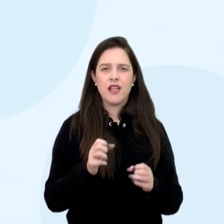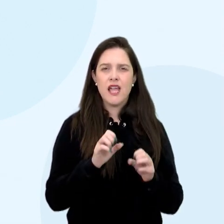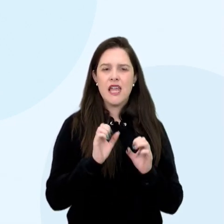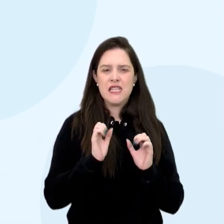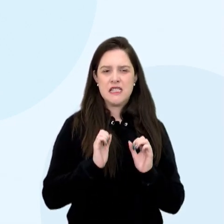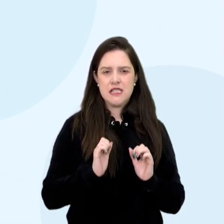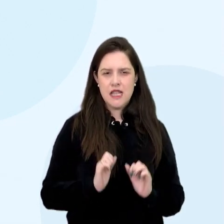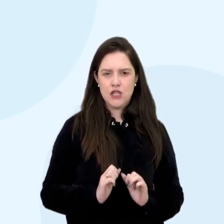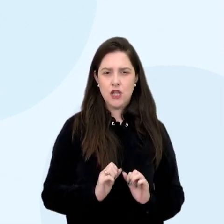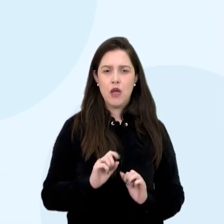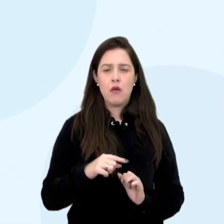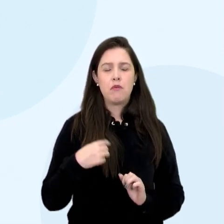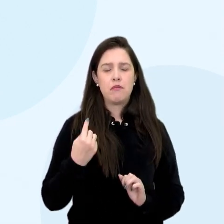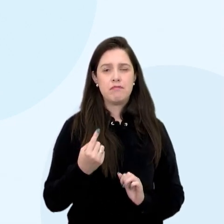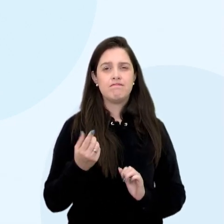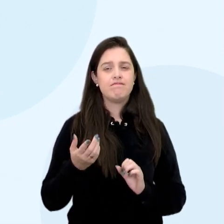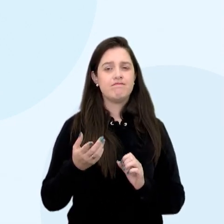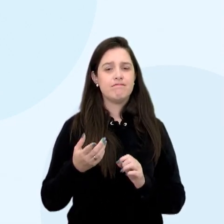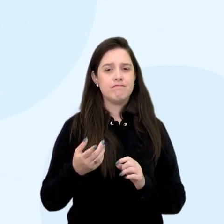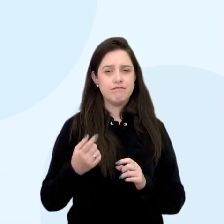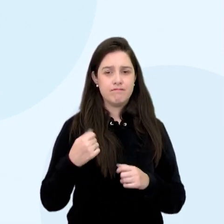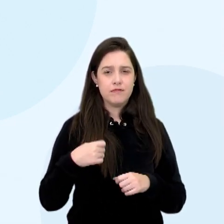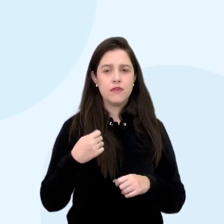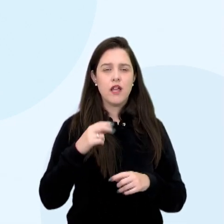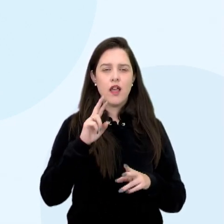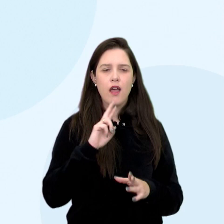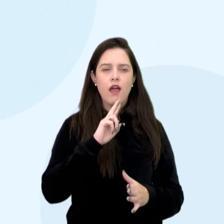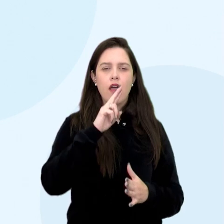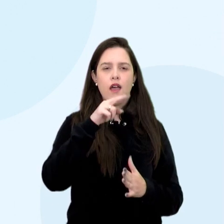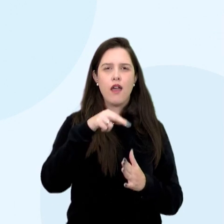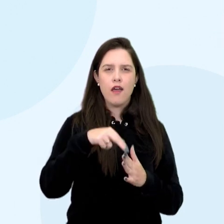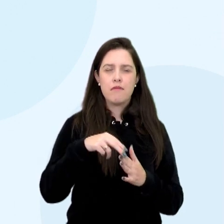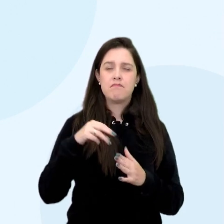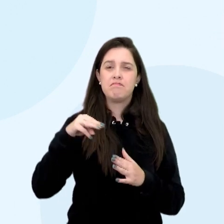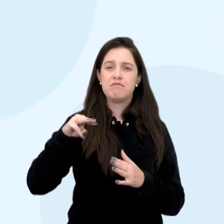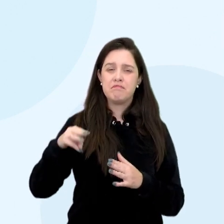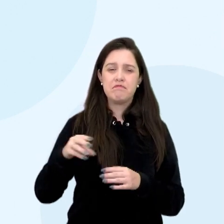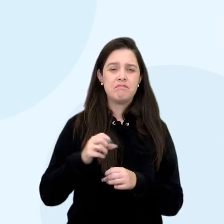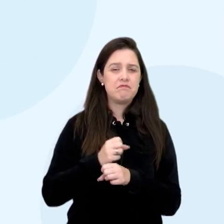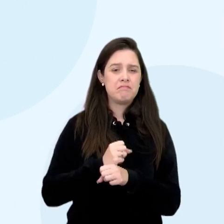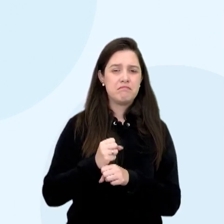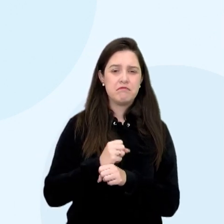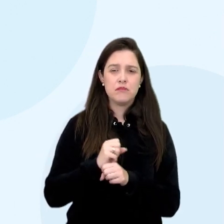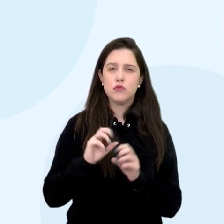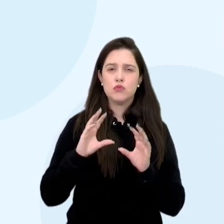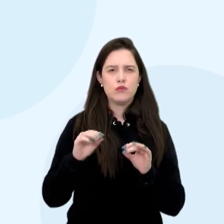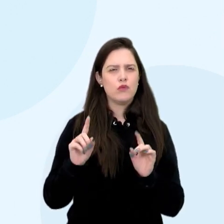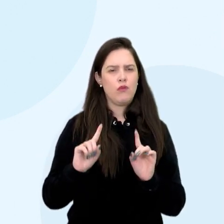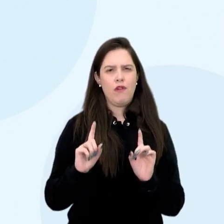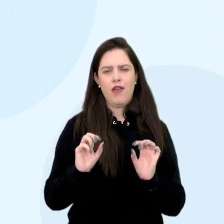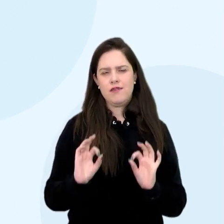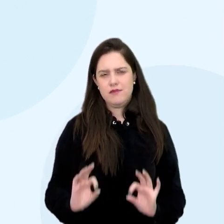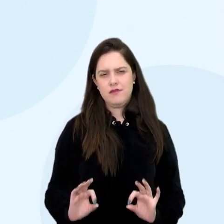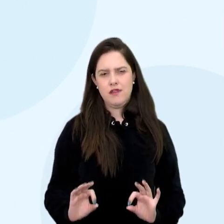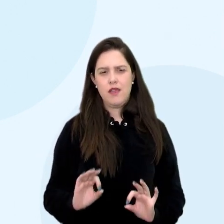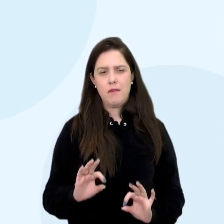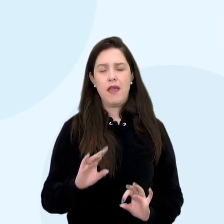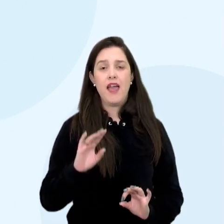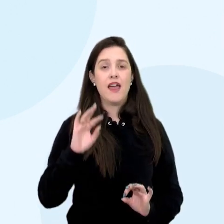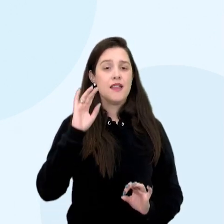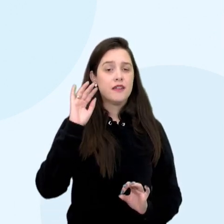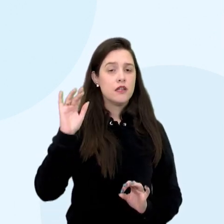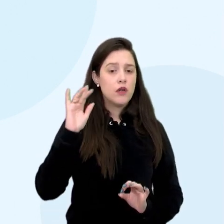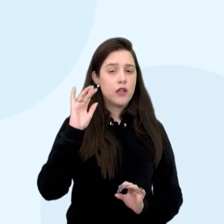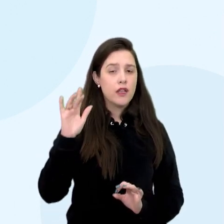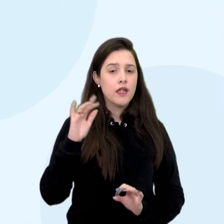estática, porém, se nos basearmos em um referencial de milhões de anos, tudo indica que não é bem assim. Segundo a teoria da deriva